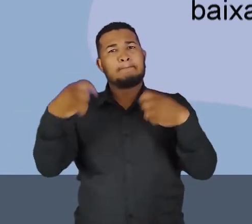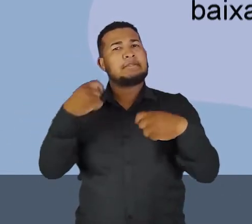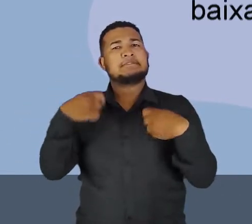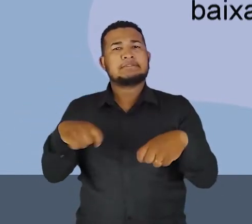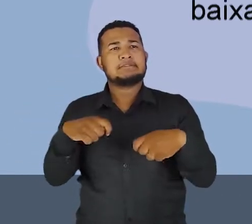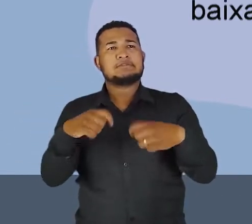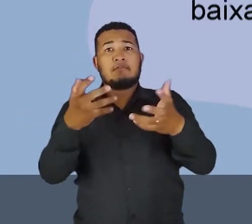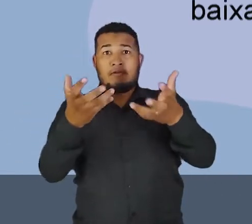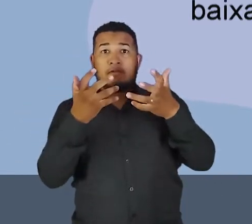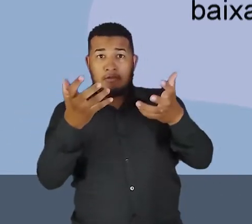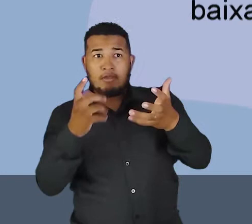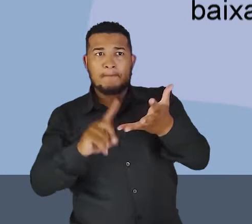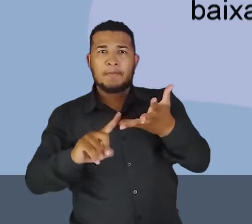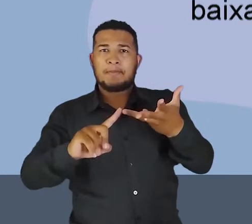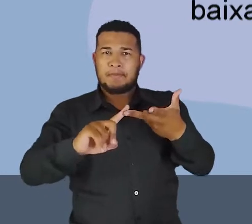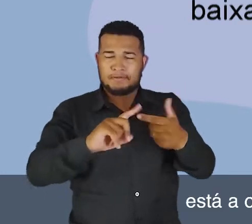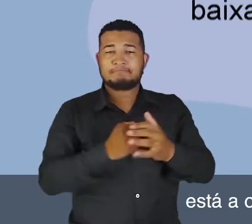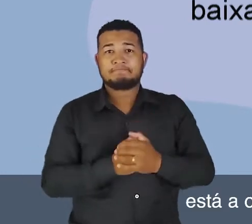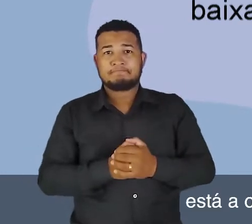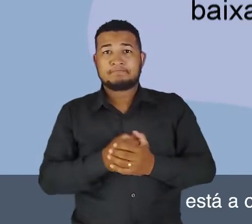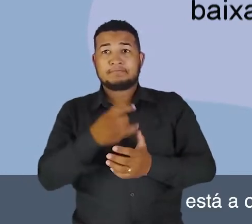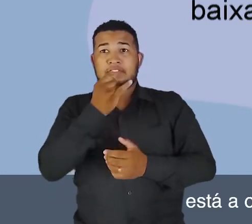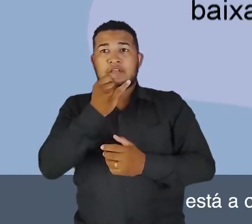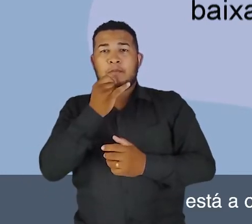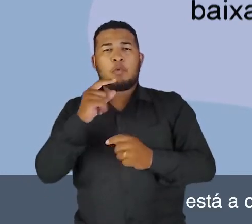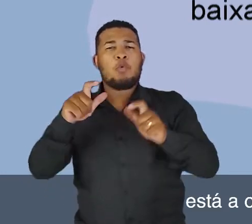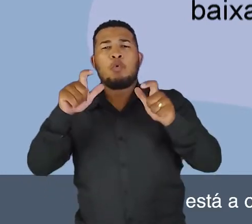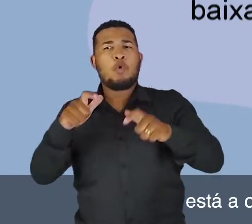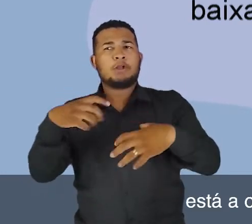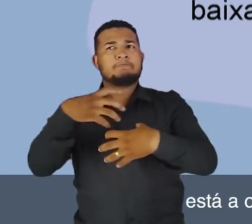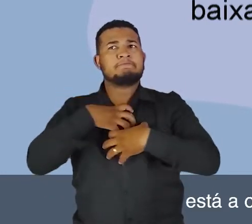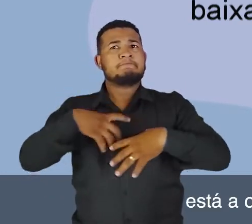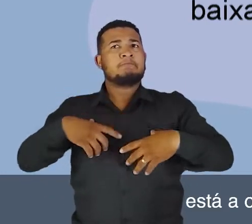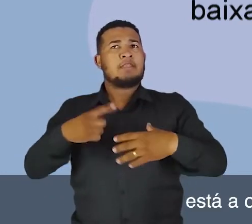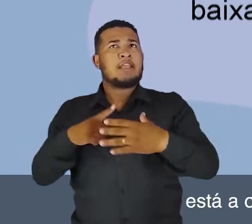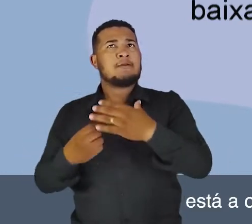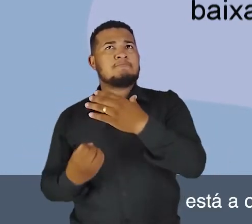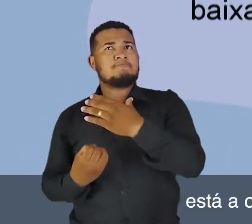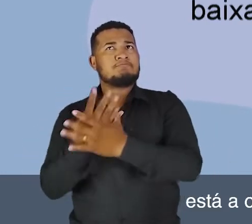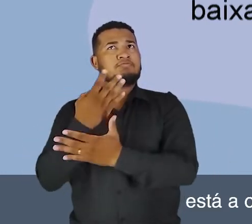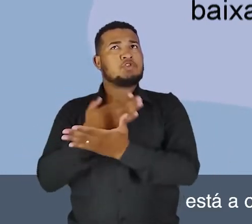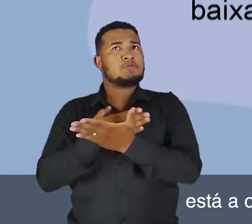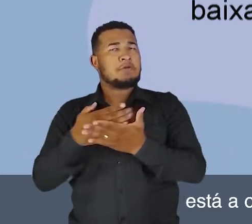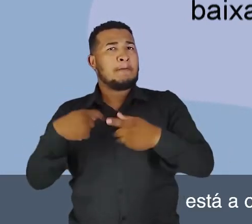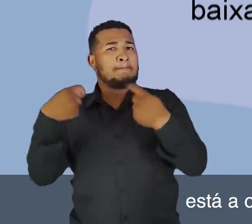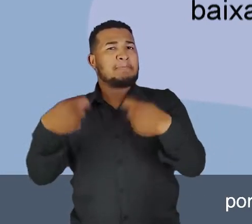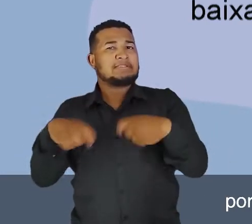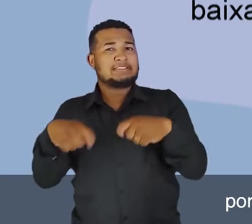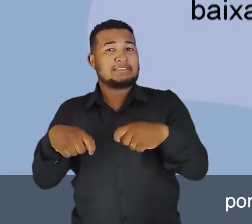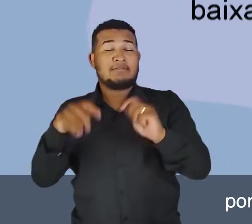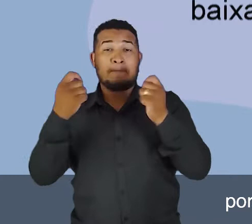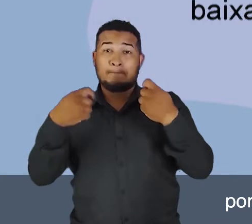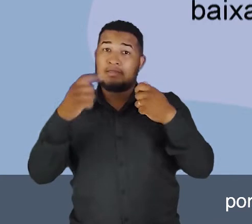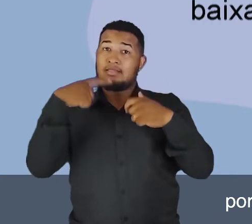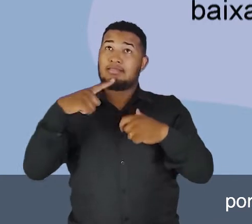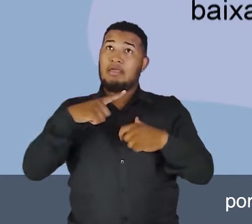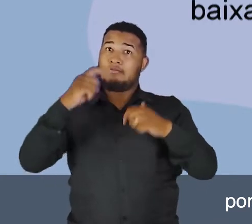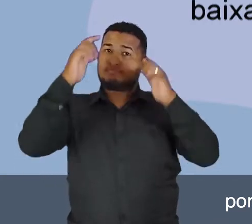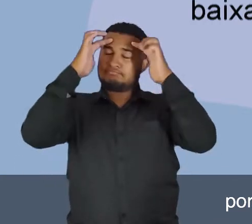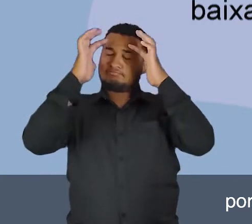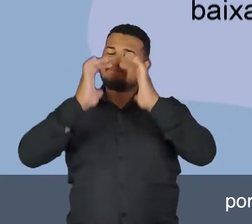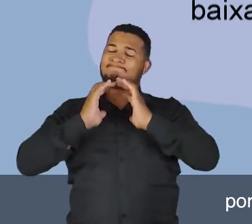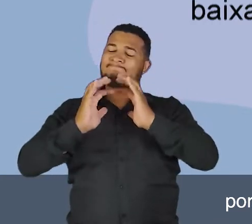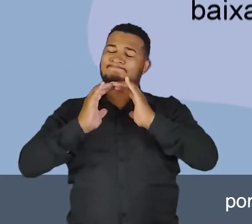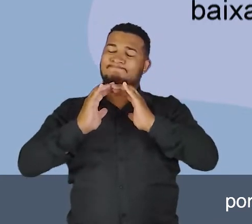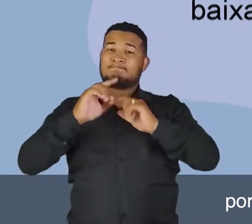nós queremos. Onde está a origem da necessidade da minha compra? É necessário pensar, porque talvez isso